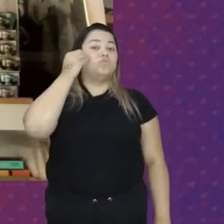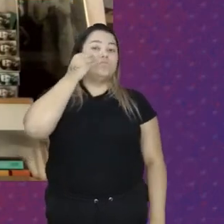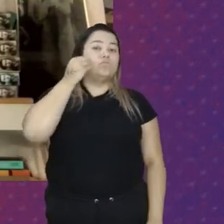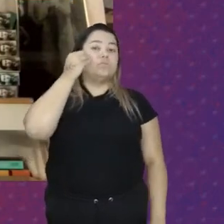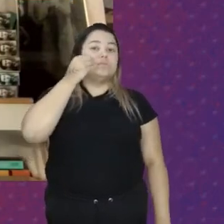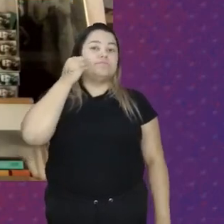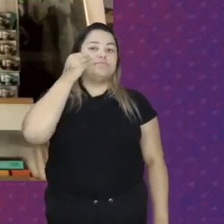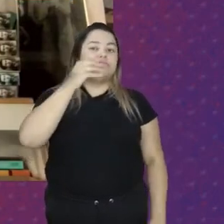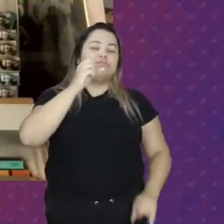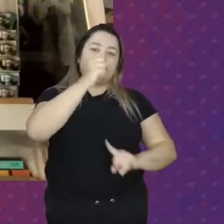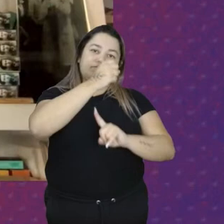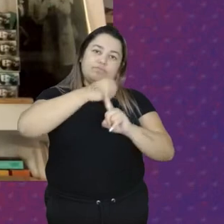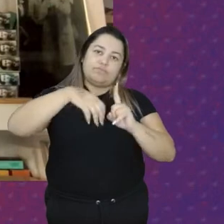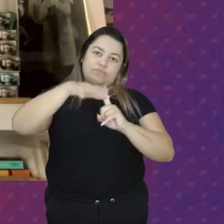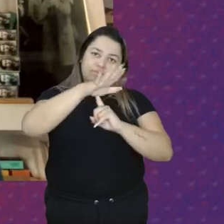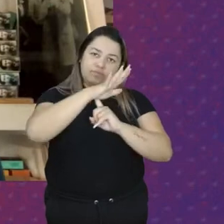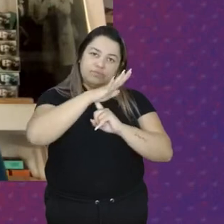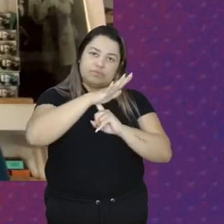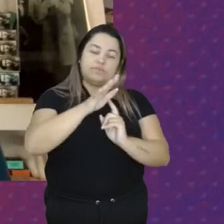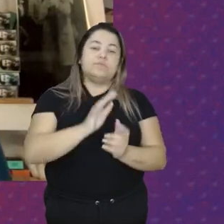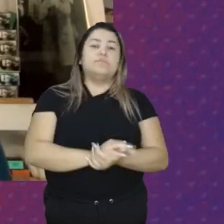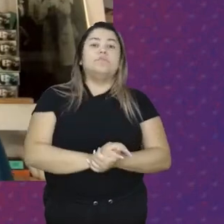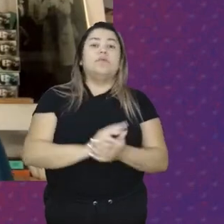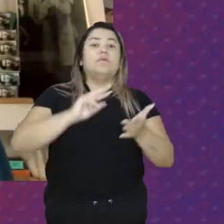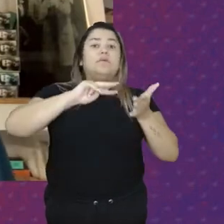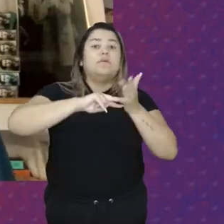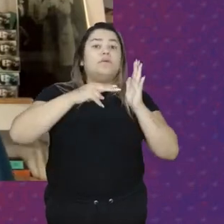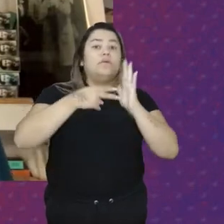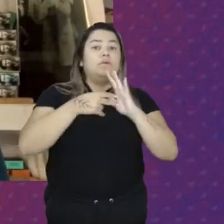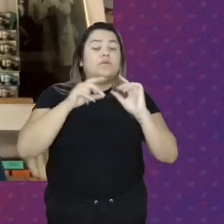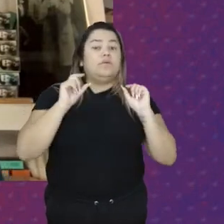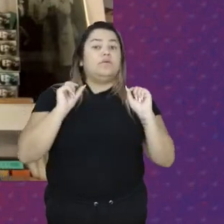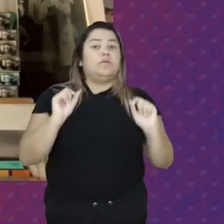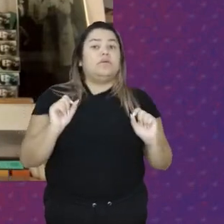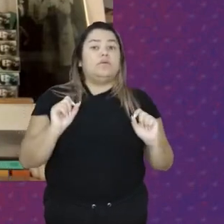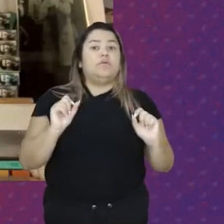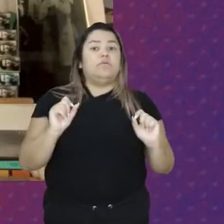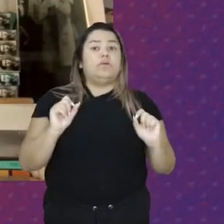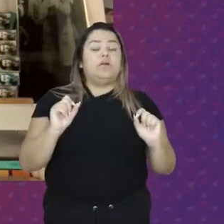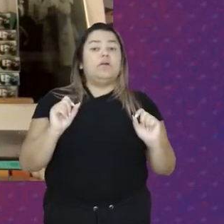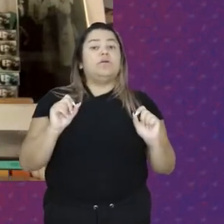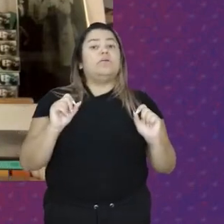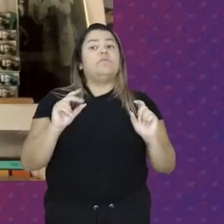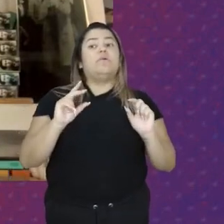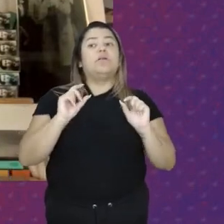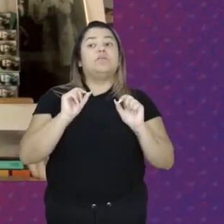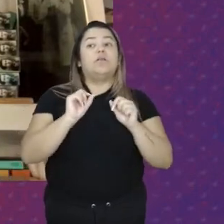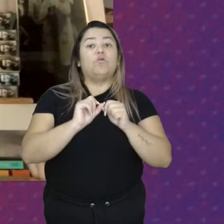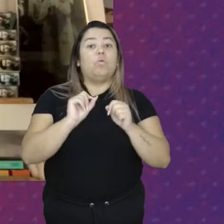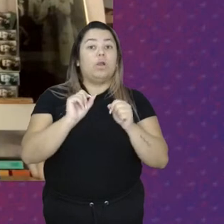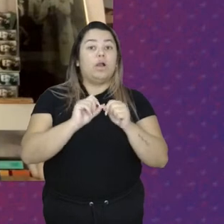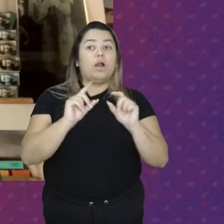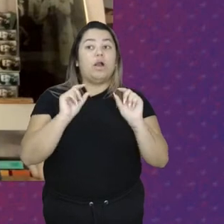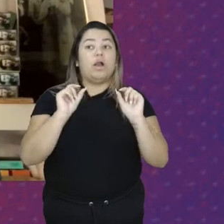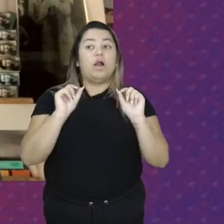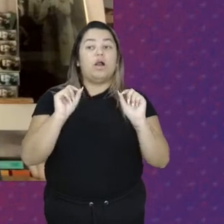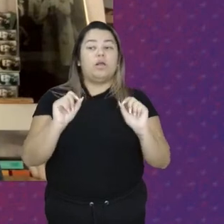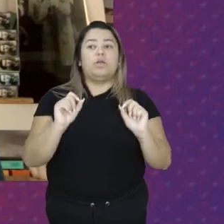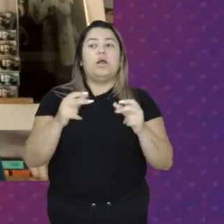da experiência social. Isso significa também decifrar